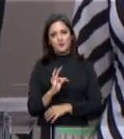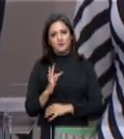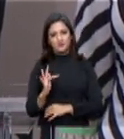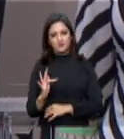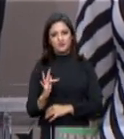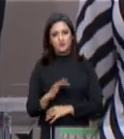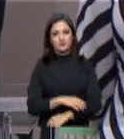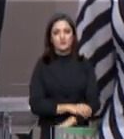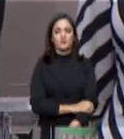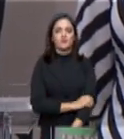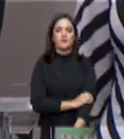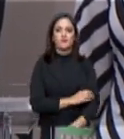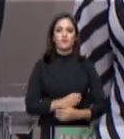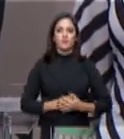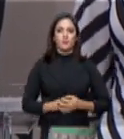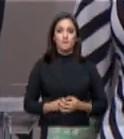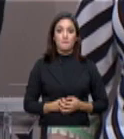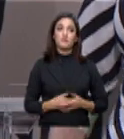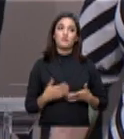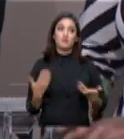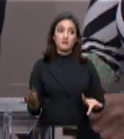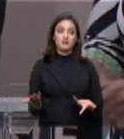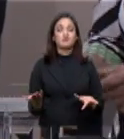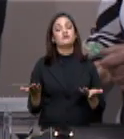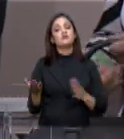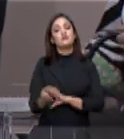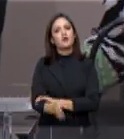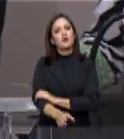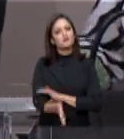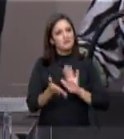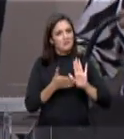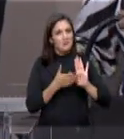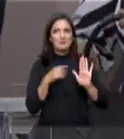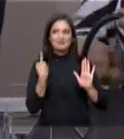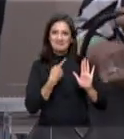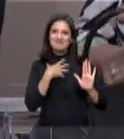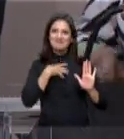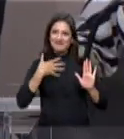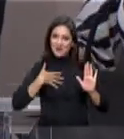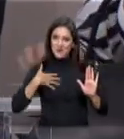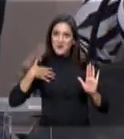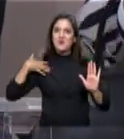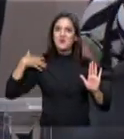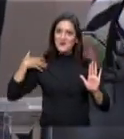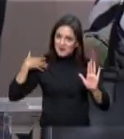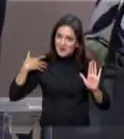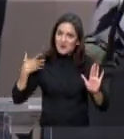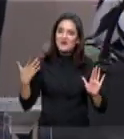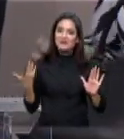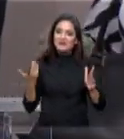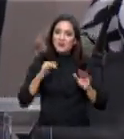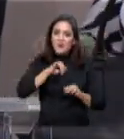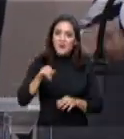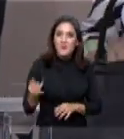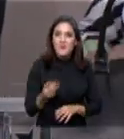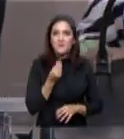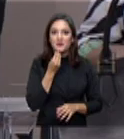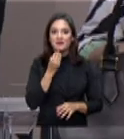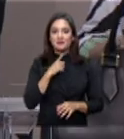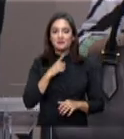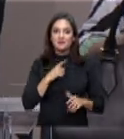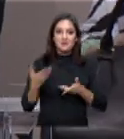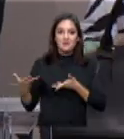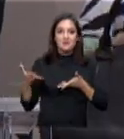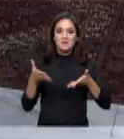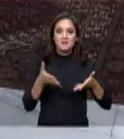STF. Proposta essa que nos deixou bastante animados, orgulhosos da oportunidade de